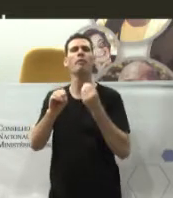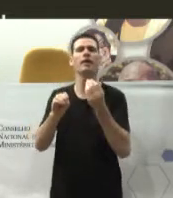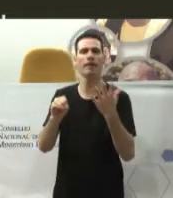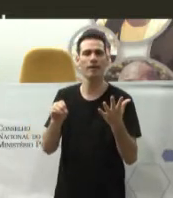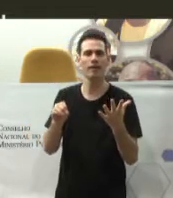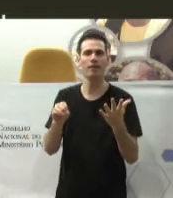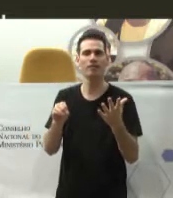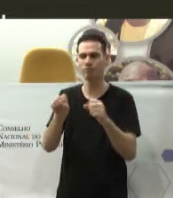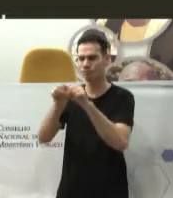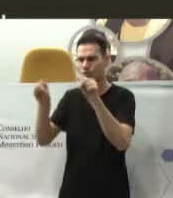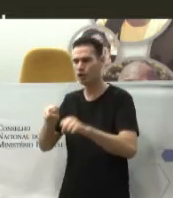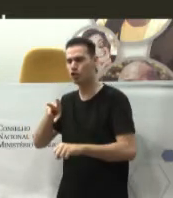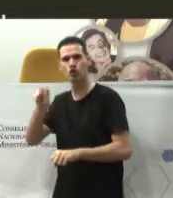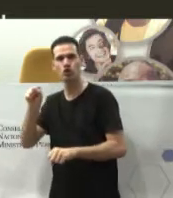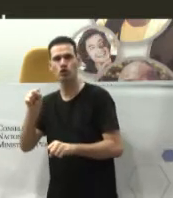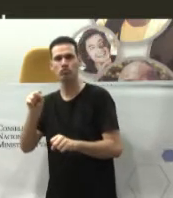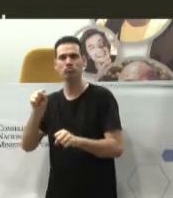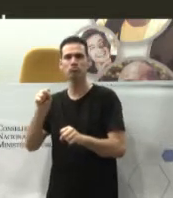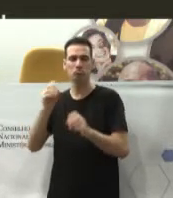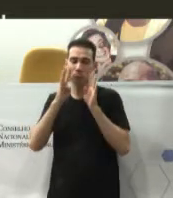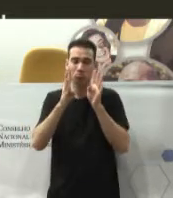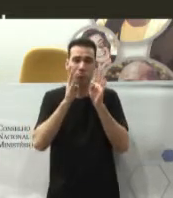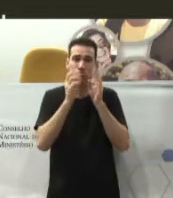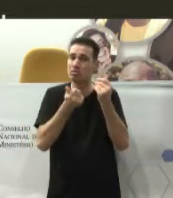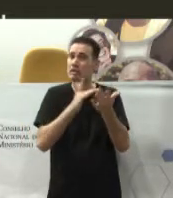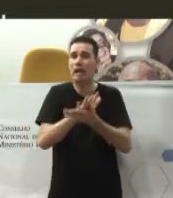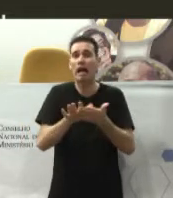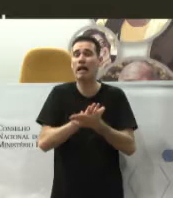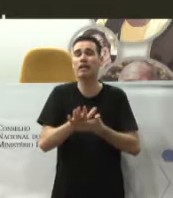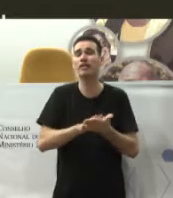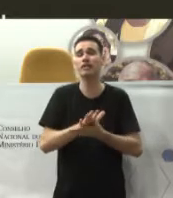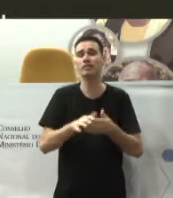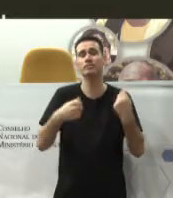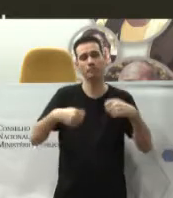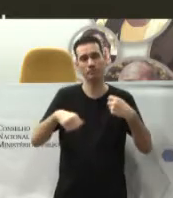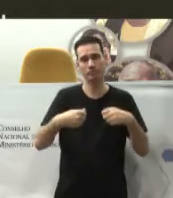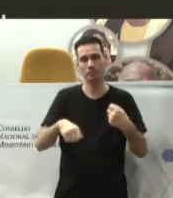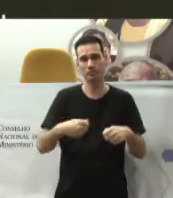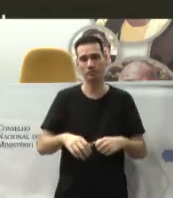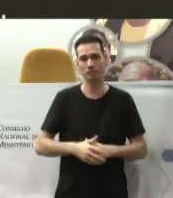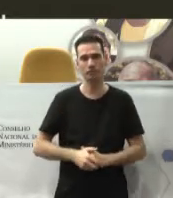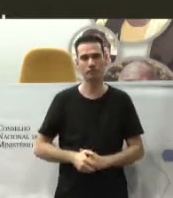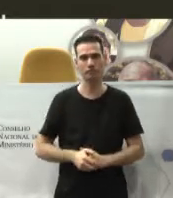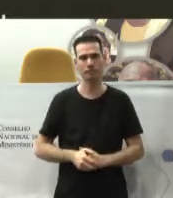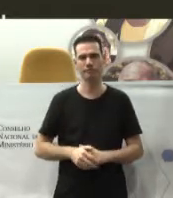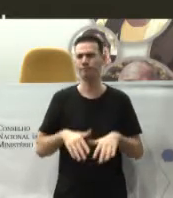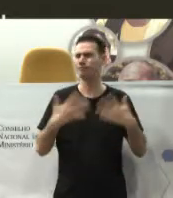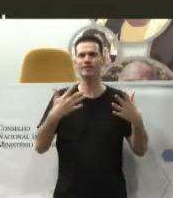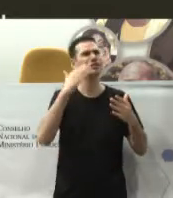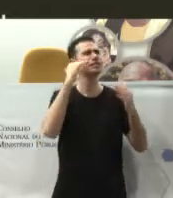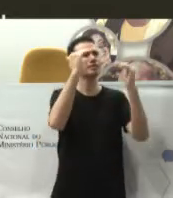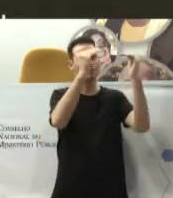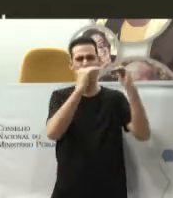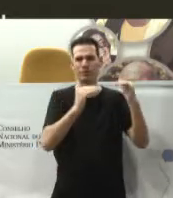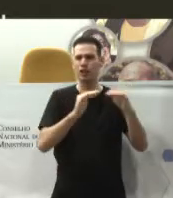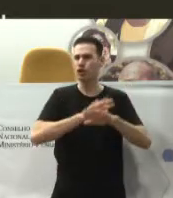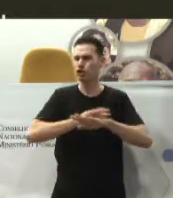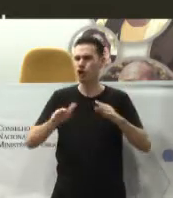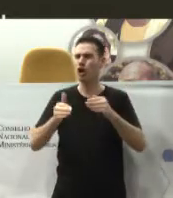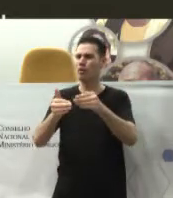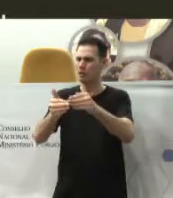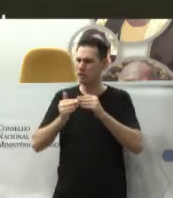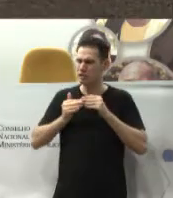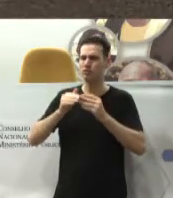Inexistência de procedimento licitatório para compra de insumos e materiais especiais. Enfim, se é só por decisão judicial, quem é que vai